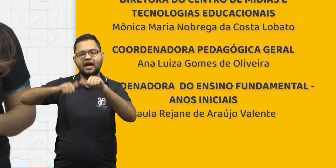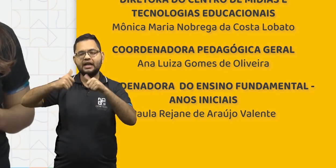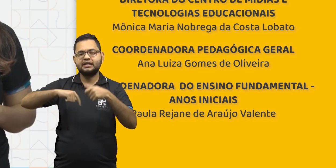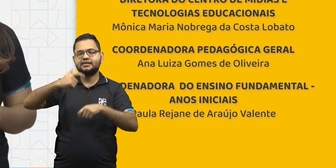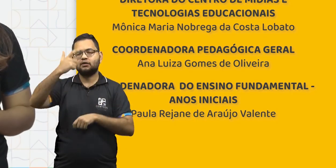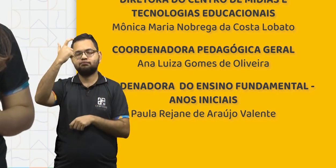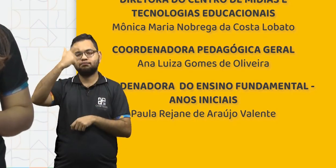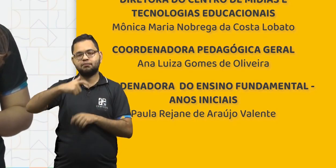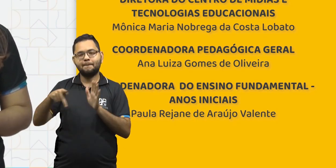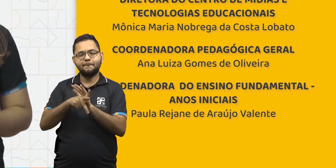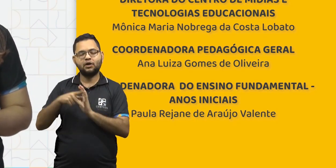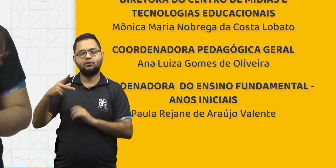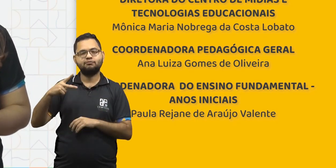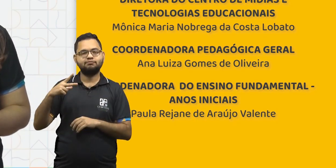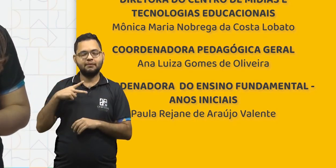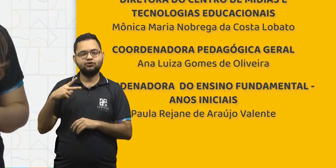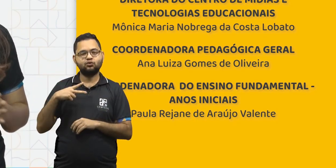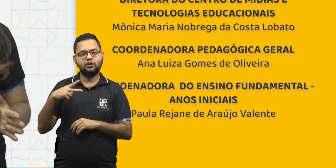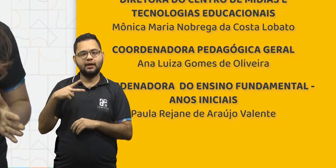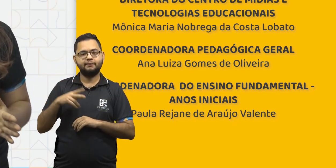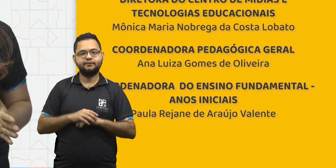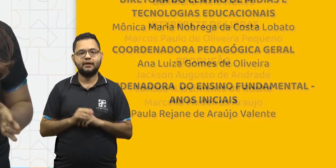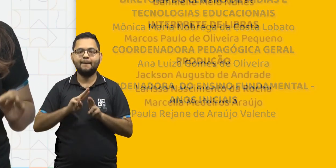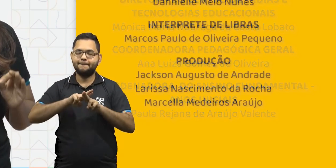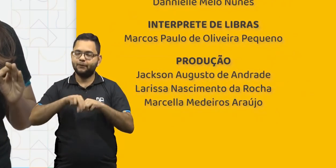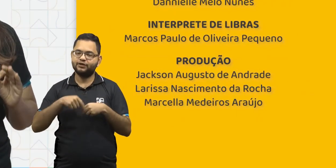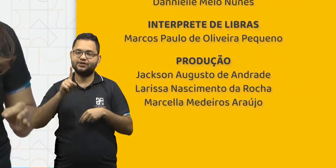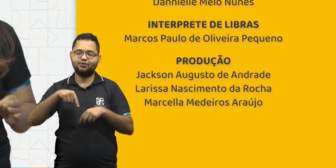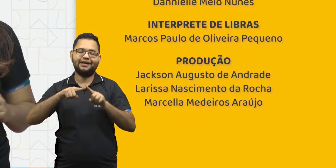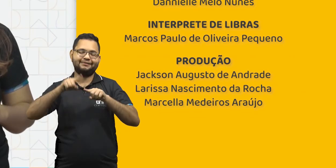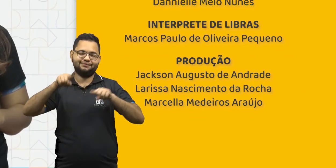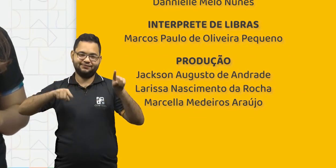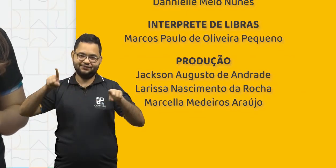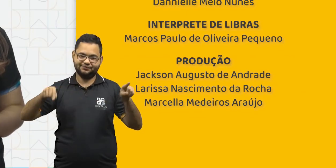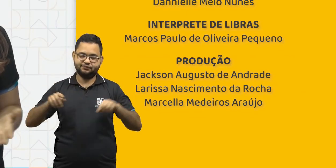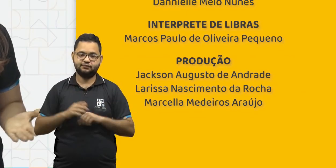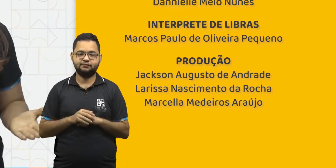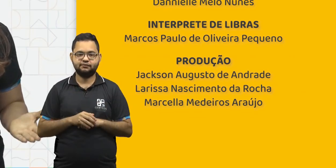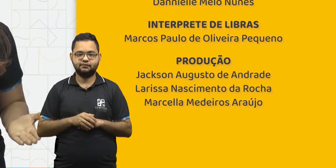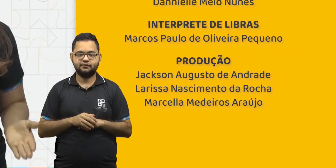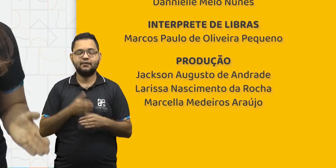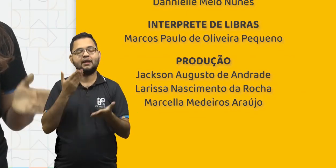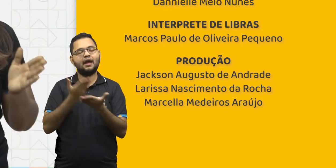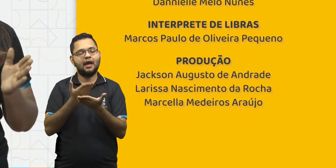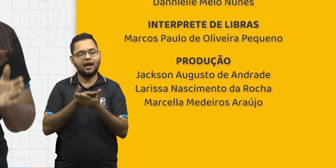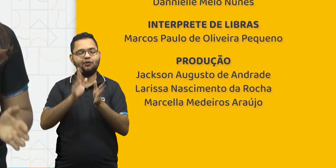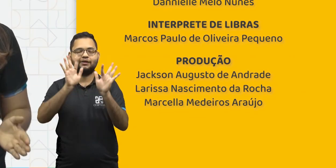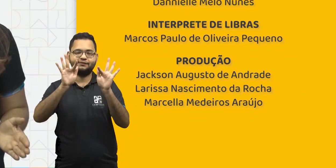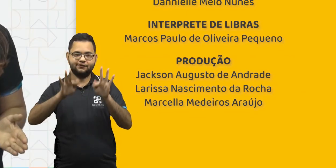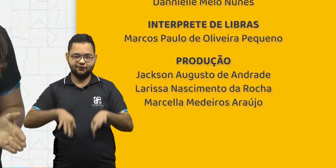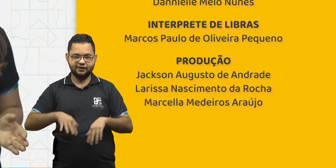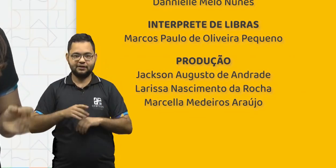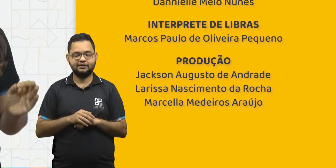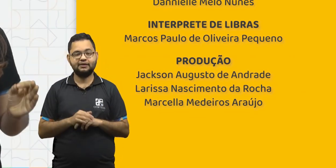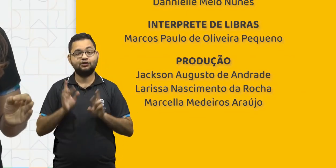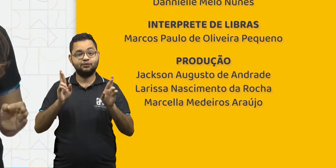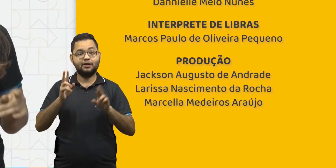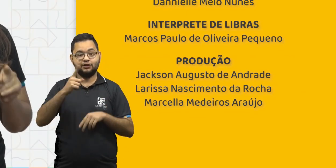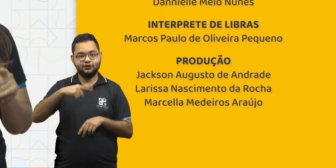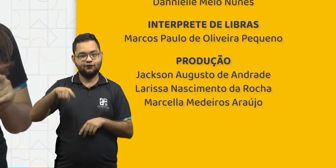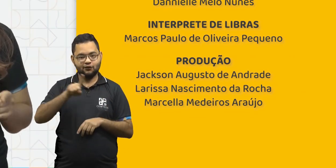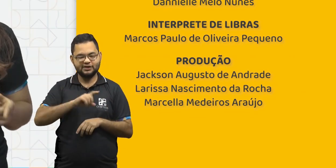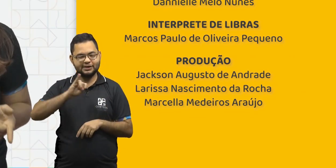de valor que você oferece ao fato e, por isso, é relativo. Encerramos mais uma aula na